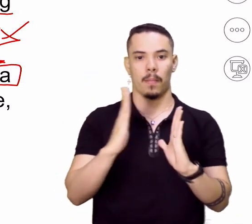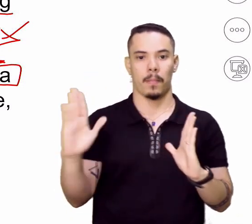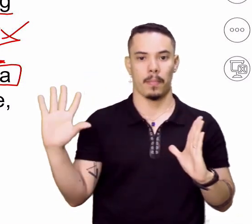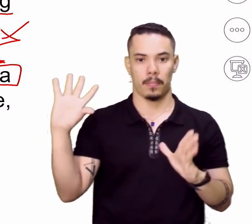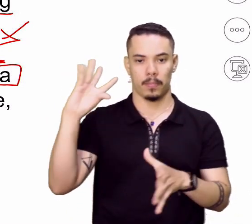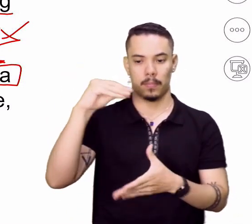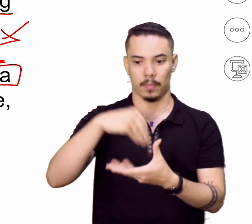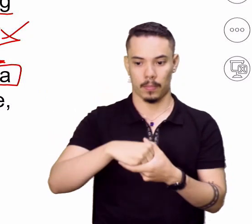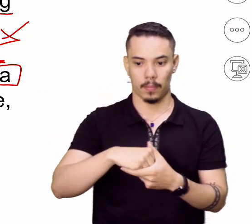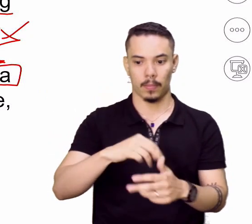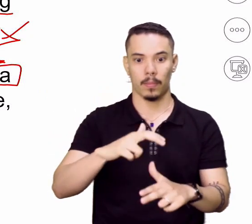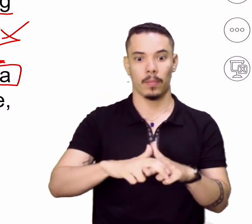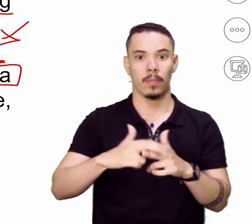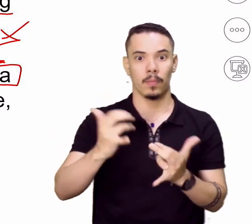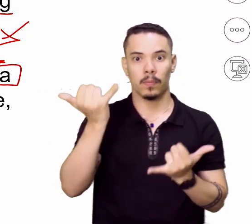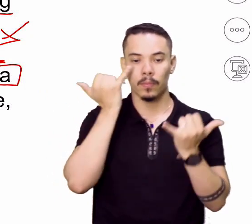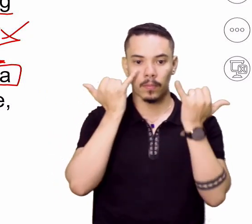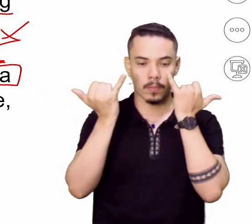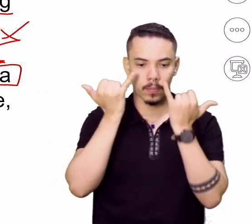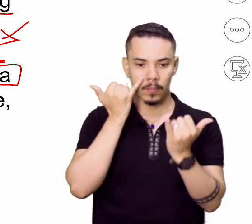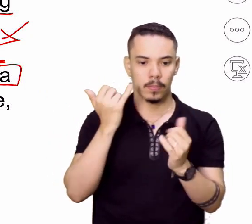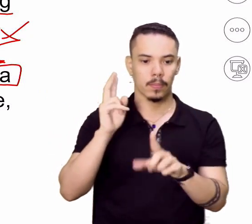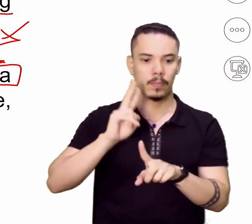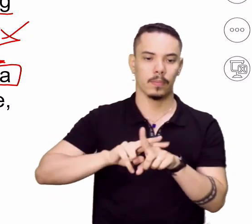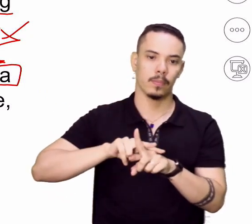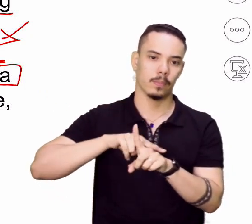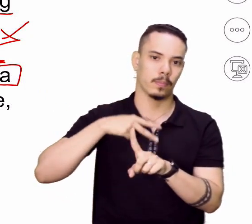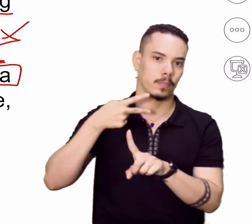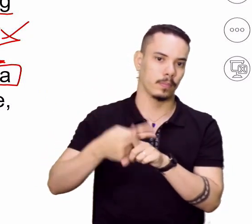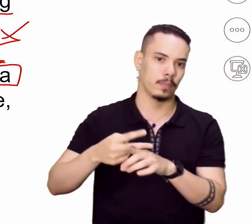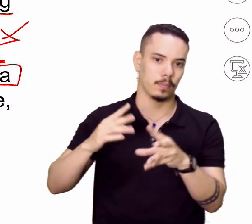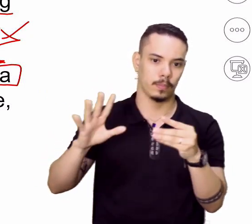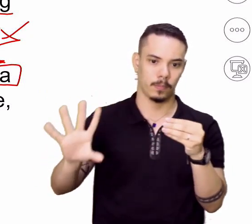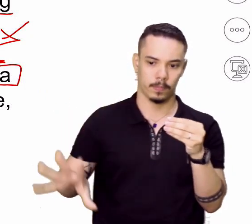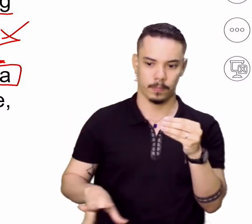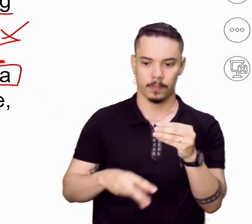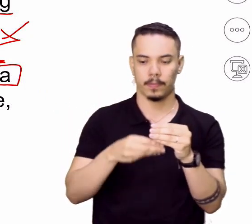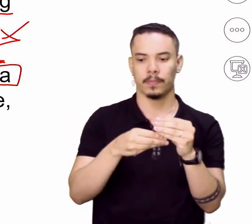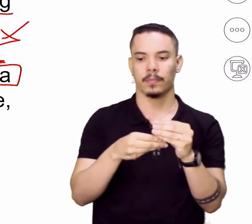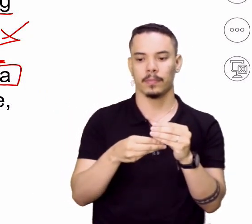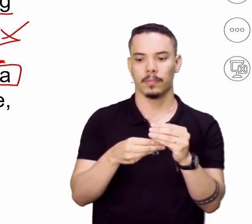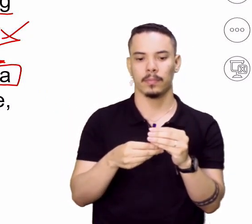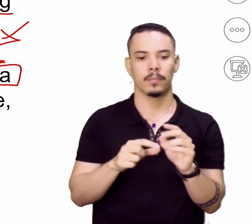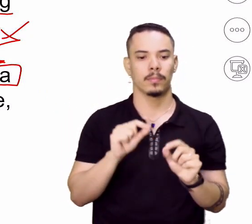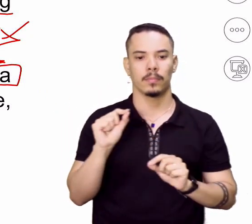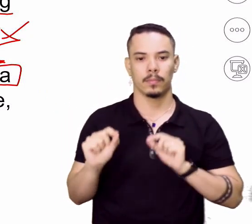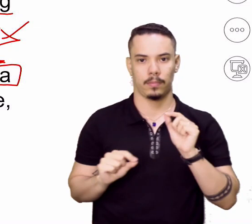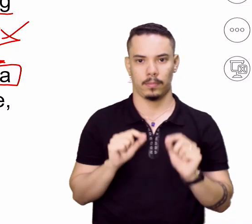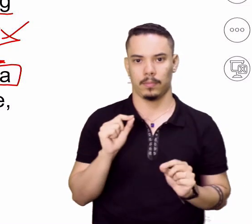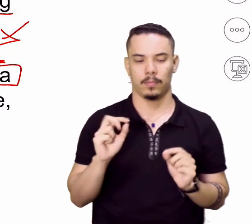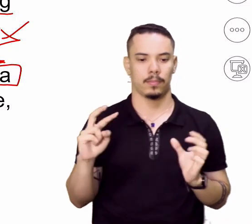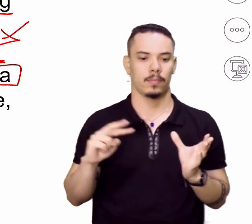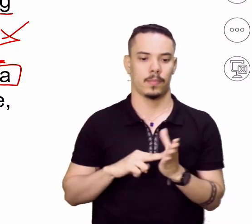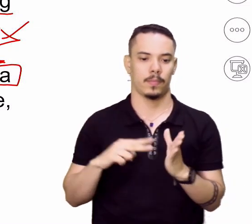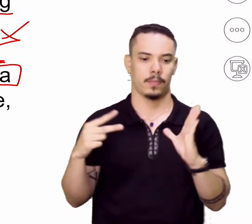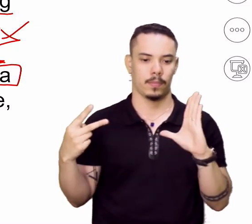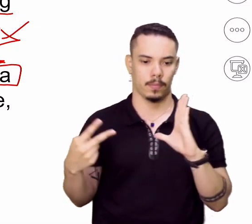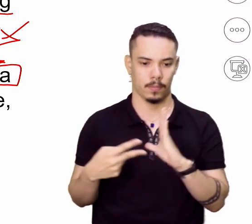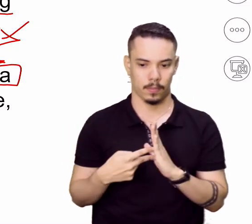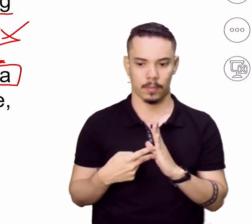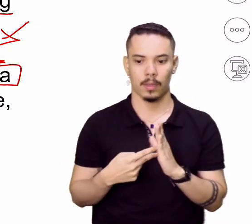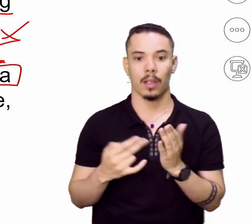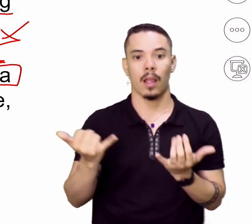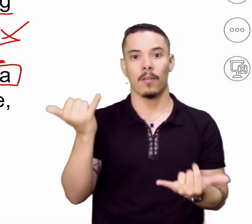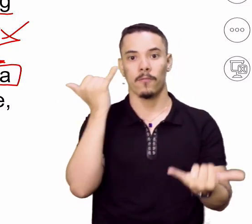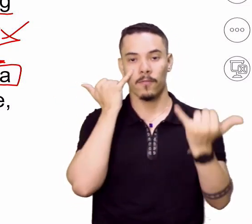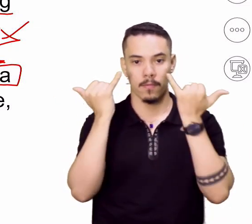essa informação aqui a mais, essa informação extra que eu estou dando, ela é uma informação